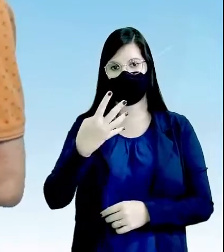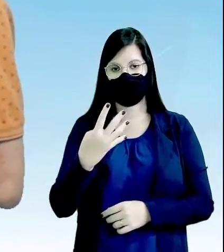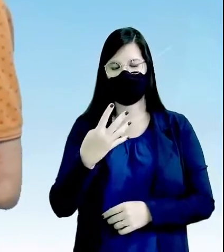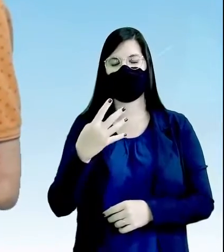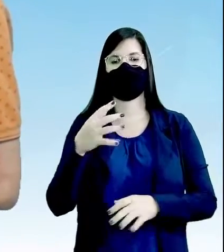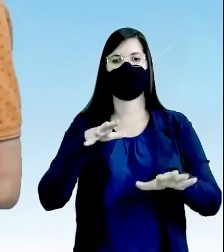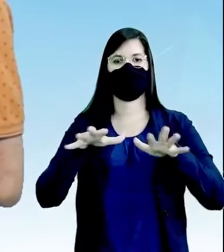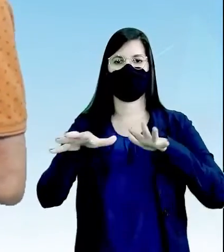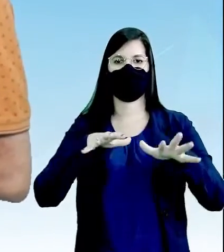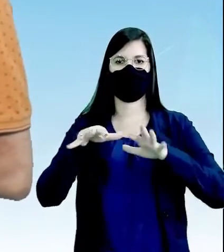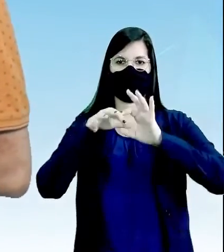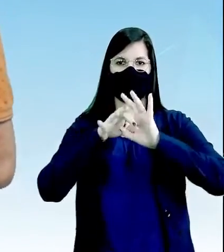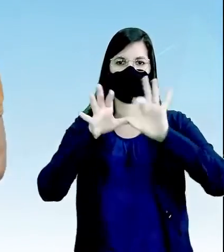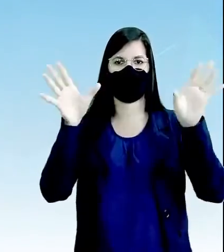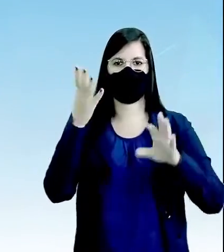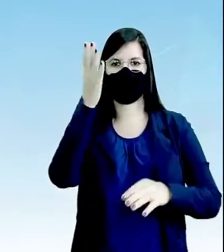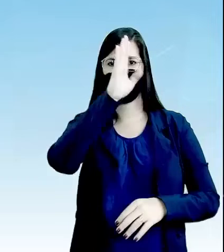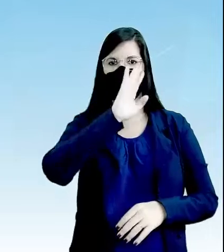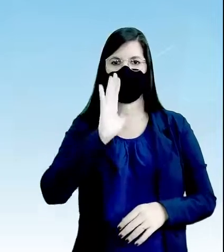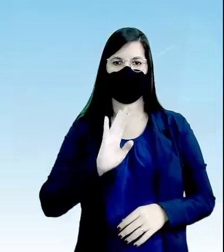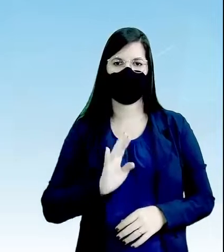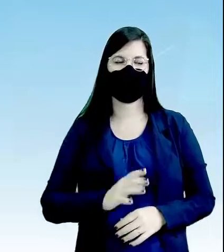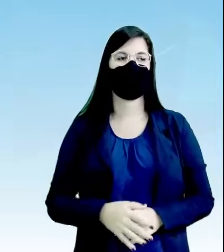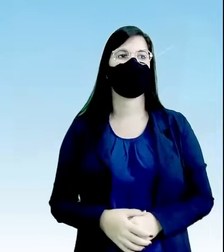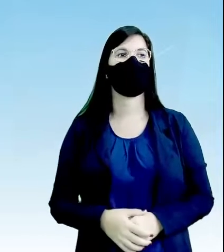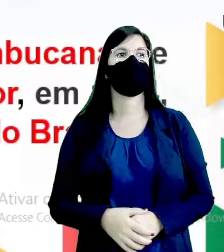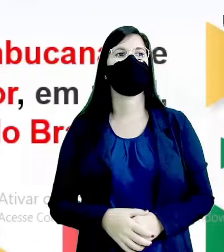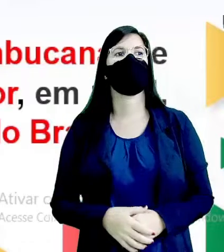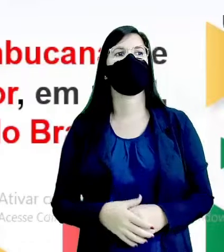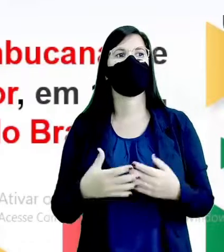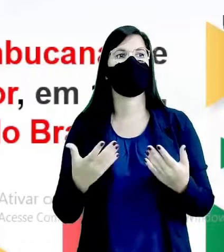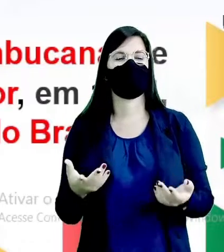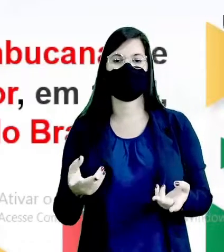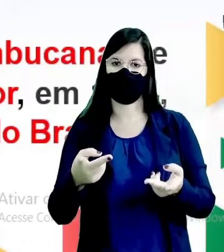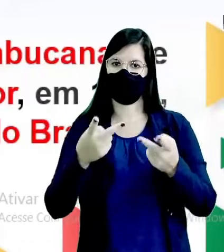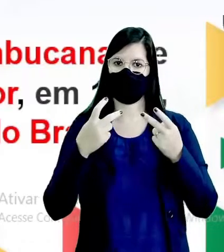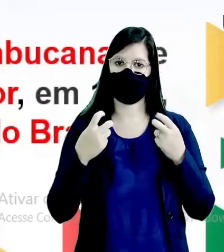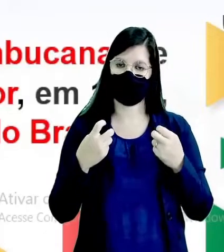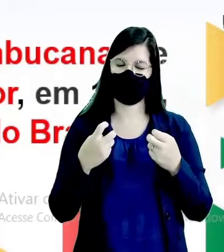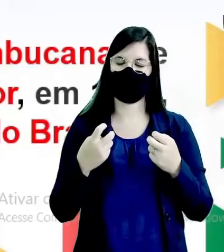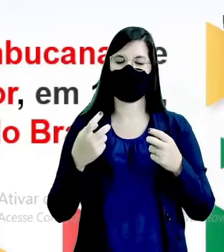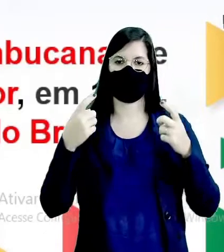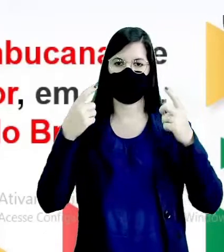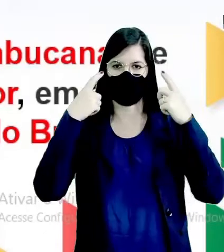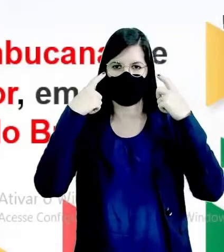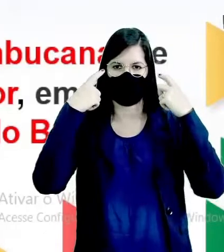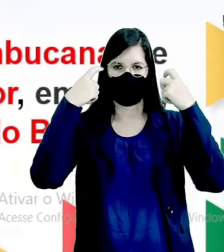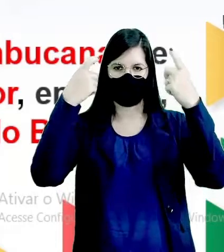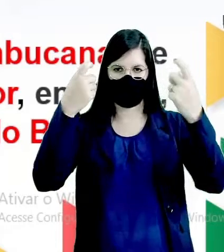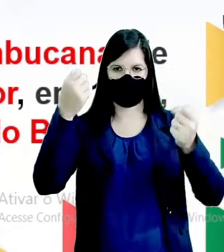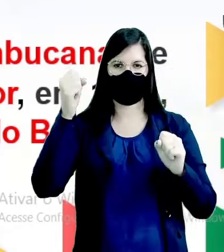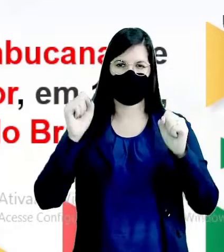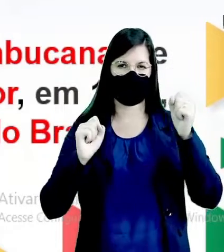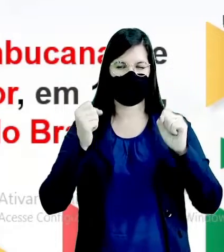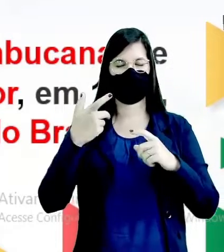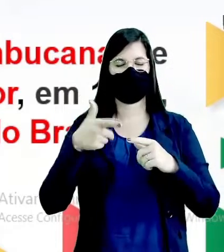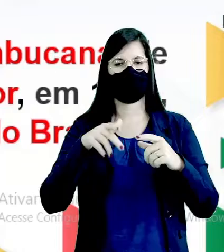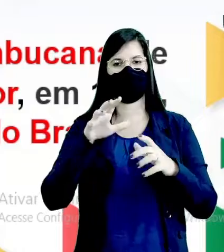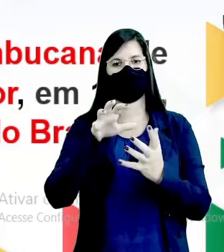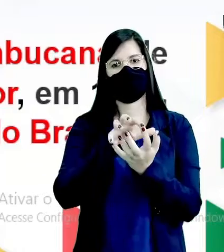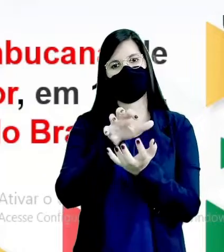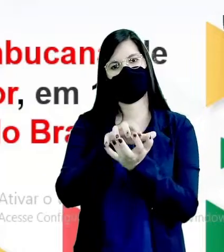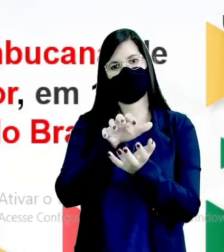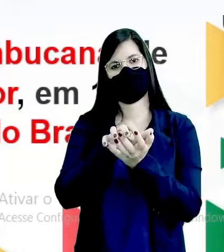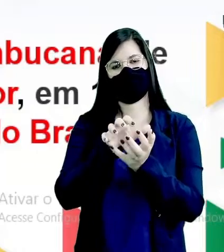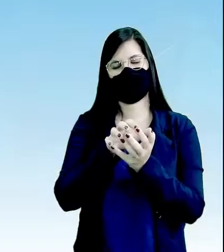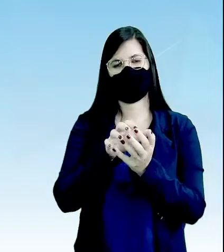Brasil. Interessante a gente ressaltar, como há na tela, né? Nós observarmos a Revolução Pernambucana, a Confederação do